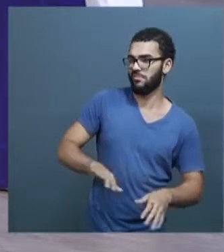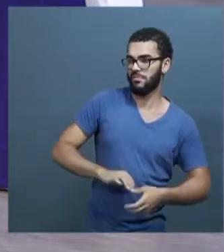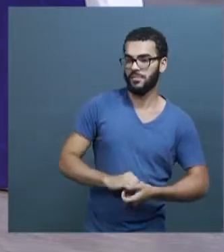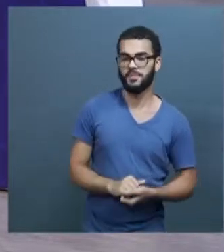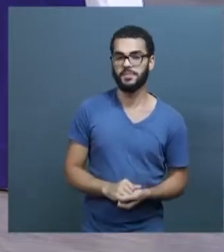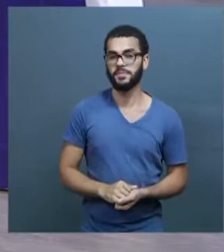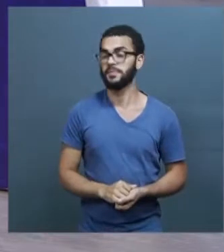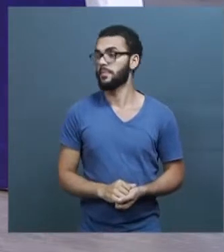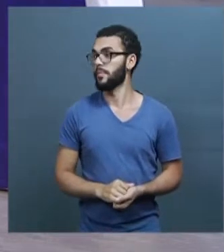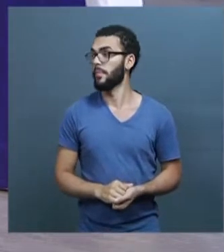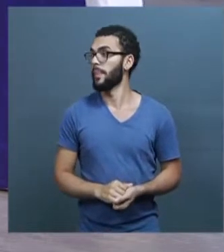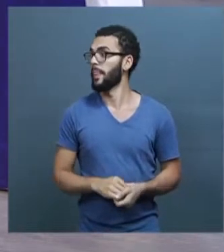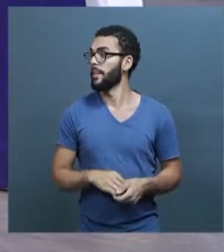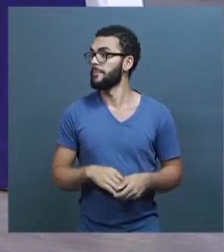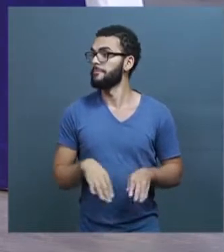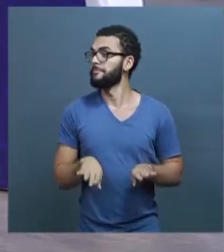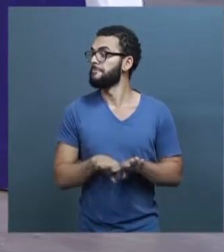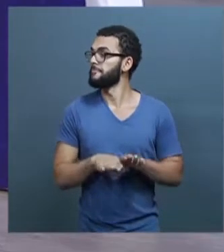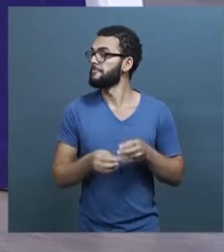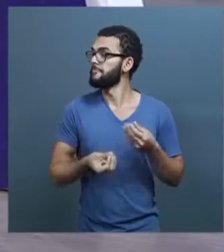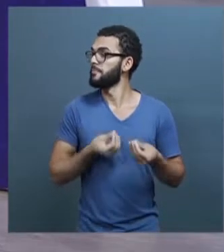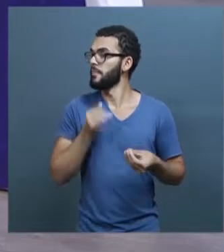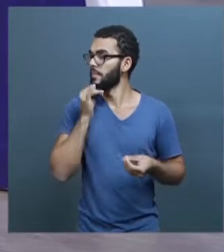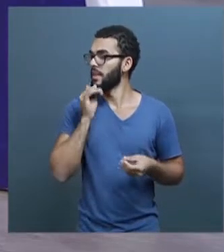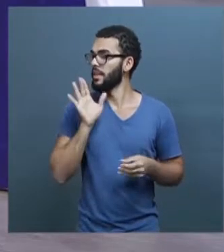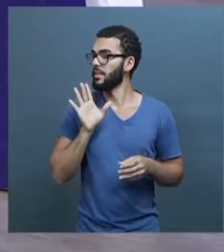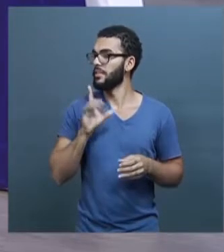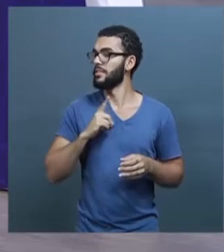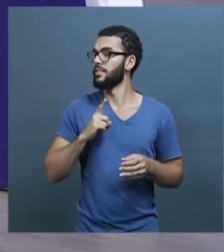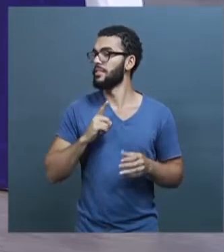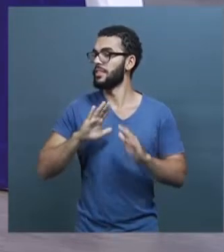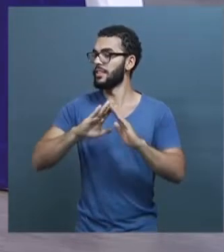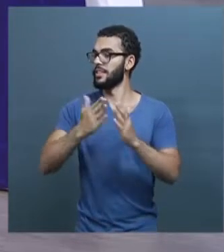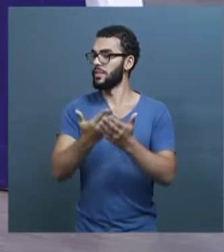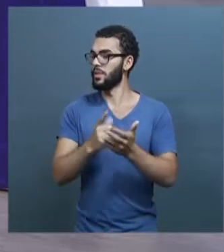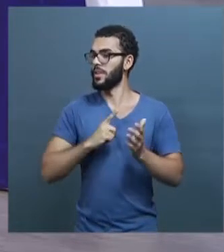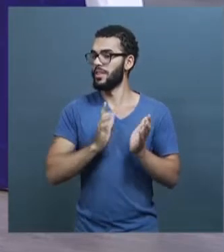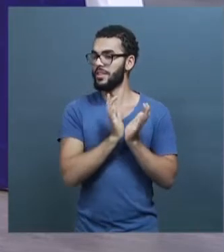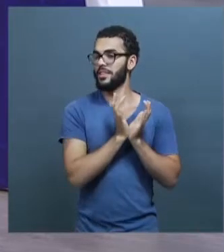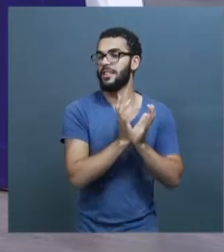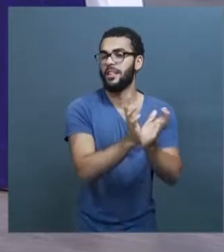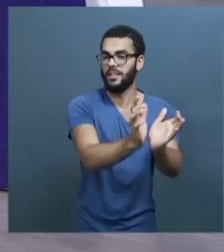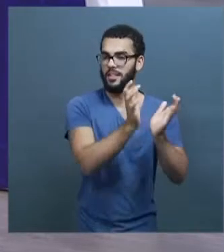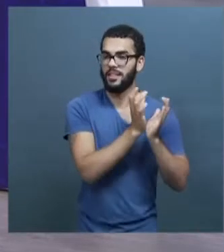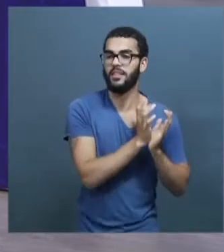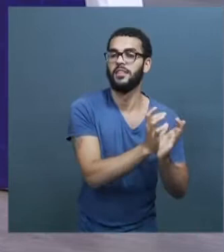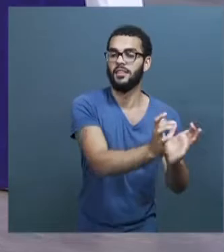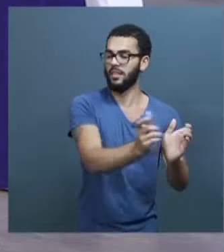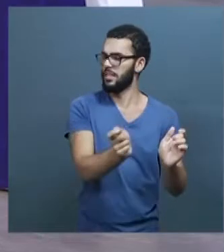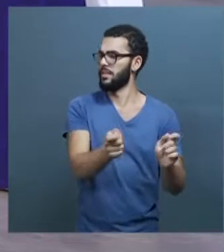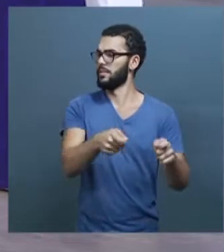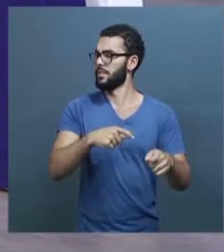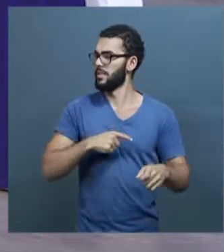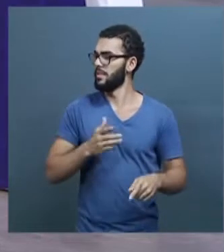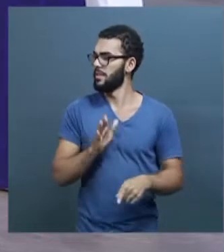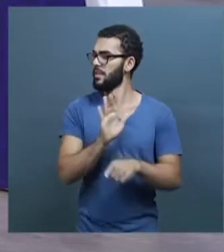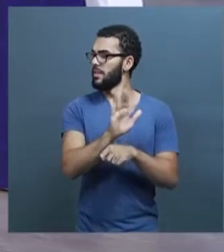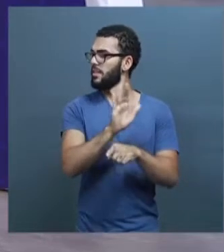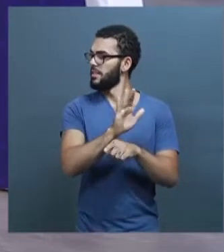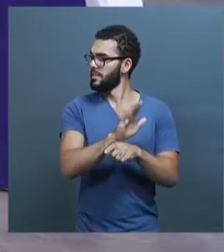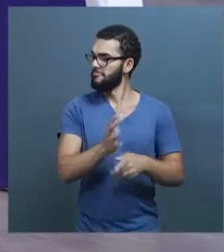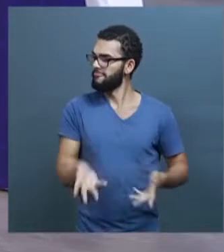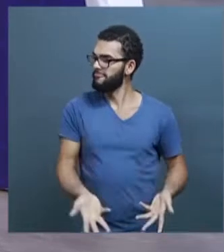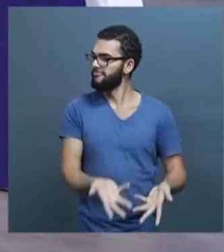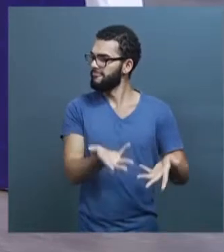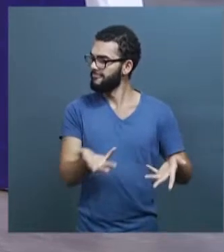hortas, Flávia, elas também podem ser uma alternativa para inserir, incentivar ainda mais os alunos, motivar, né? A gente